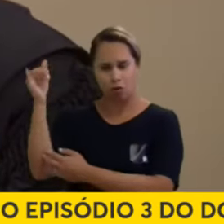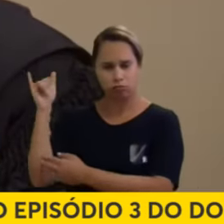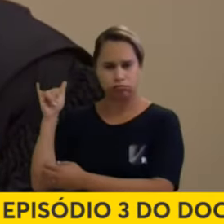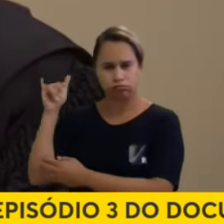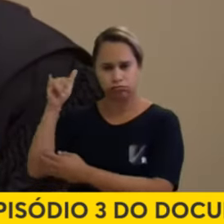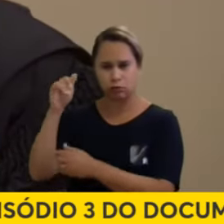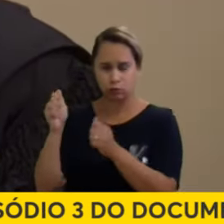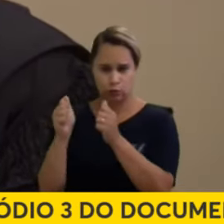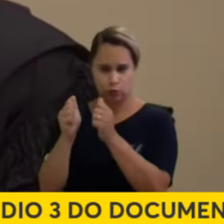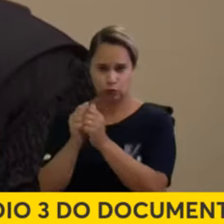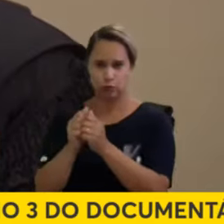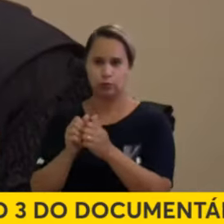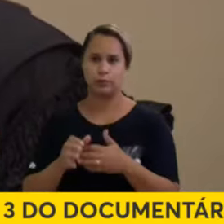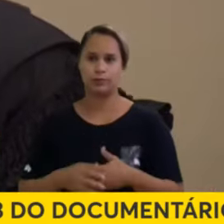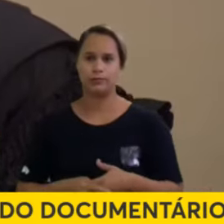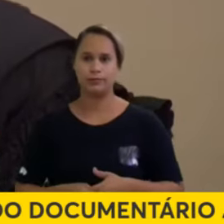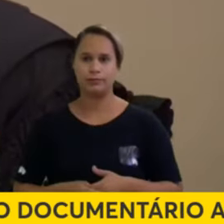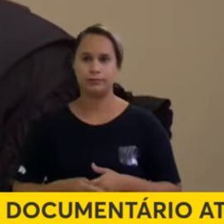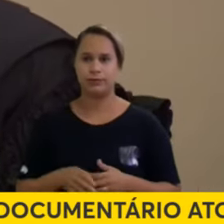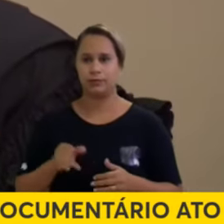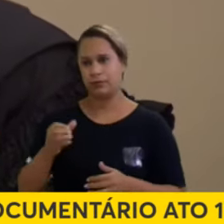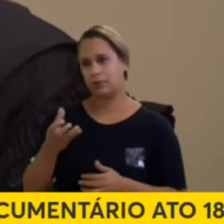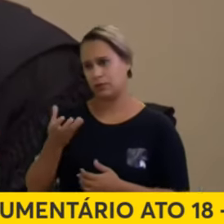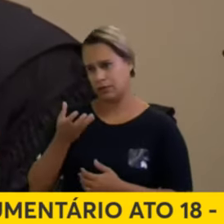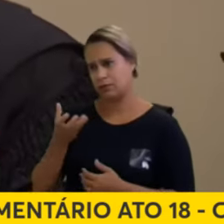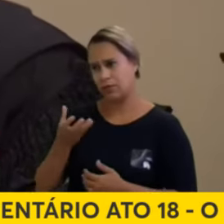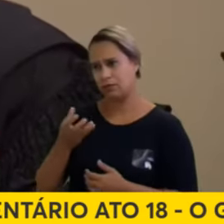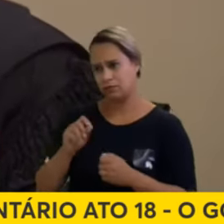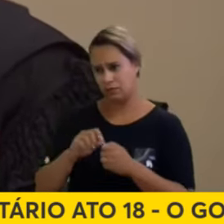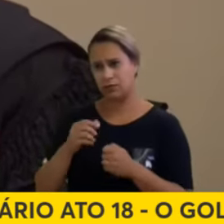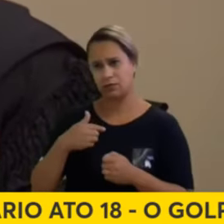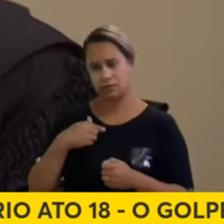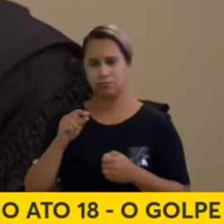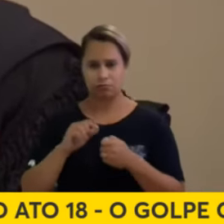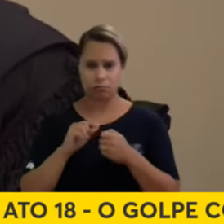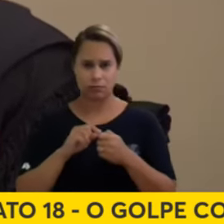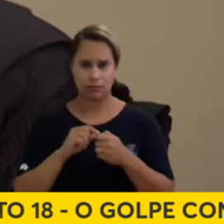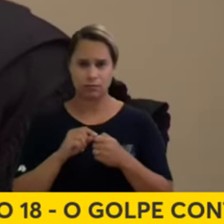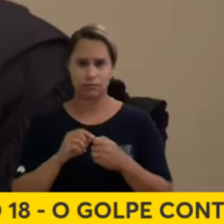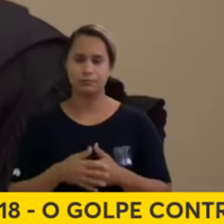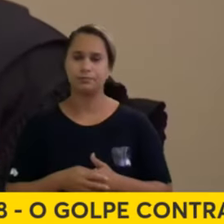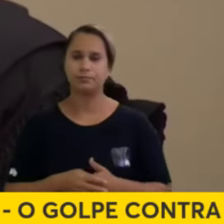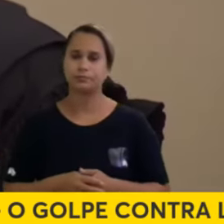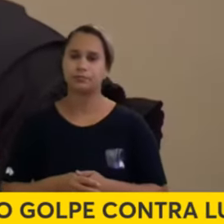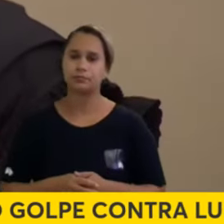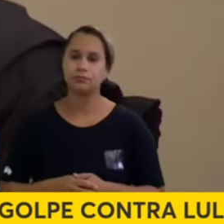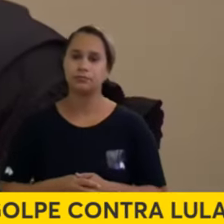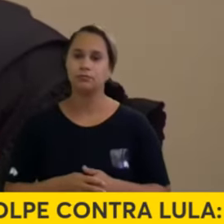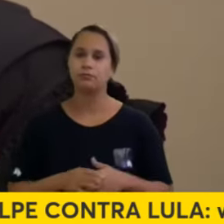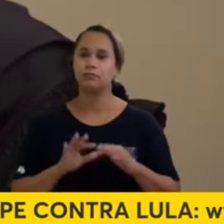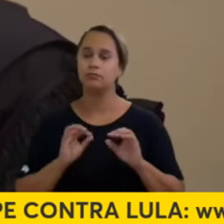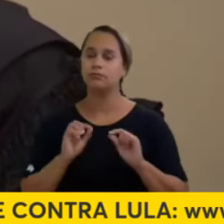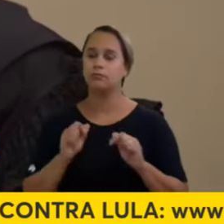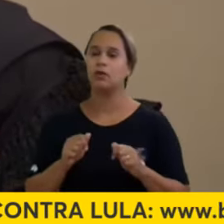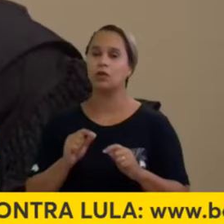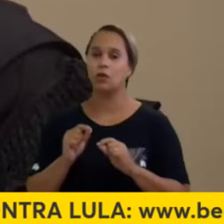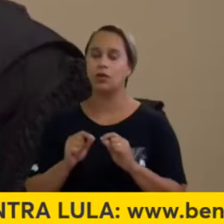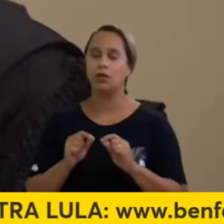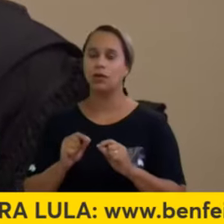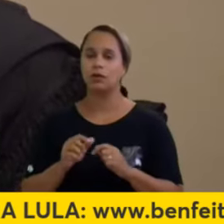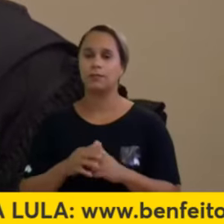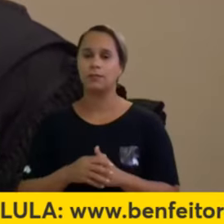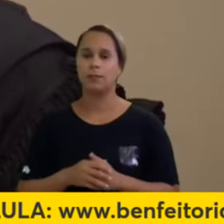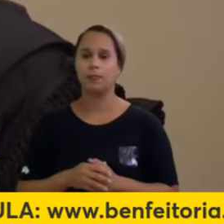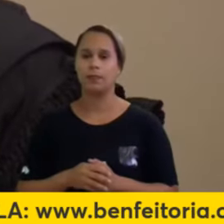tá Se quiserem que eu faça aqui eu faço mas acho que ninguém vai querer assim do dispêndio realizado pela união Paraná junto ao